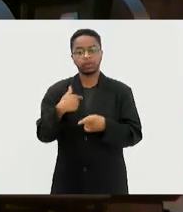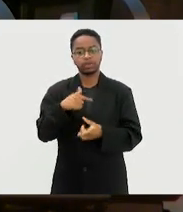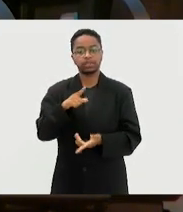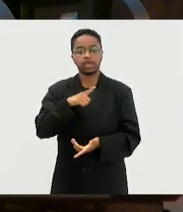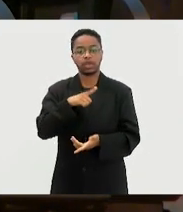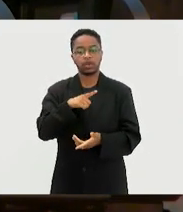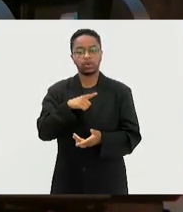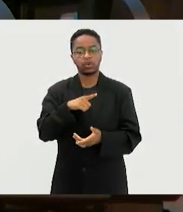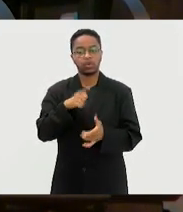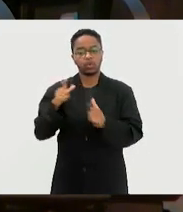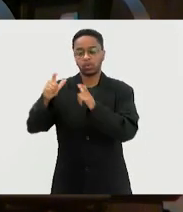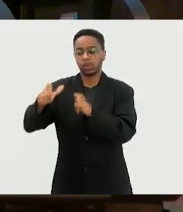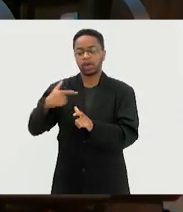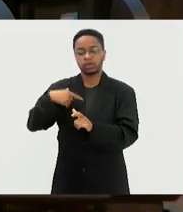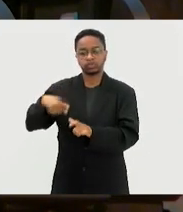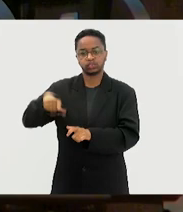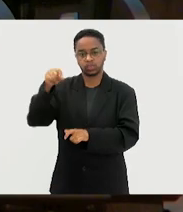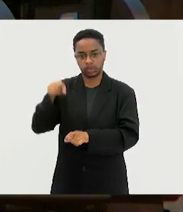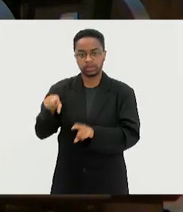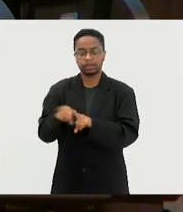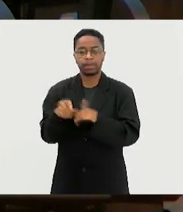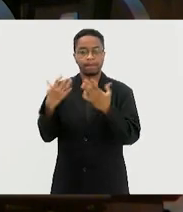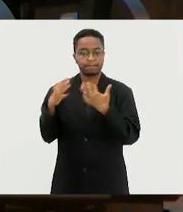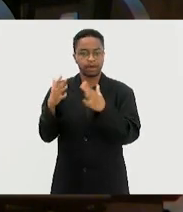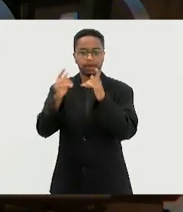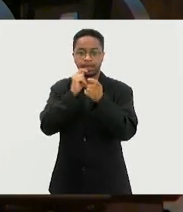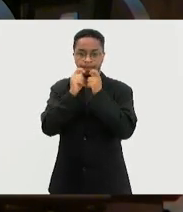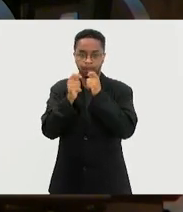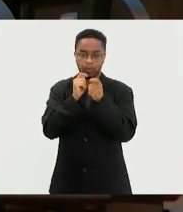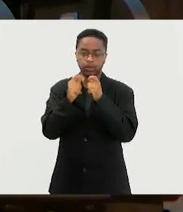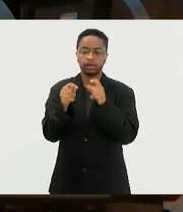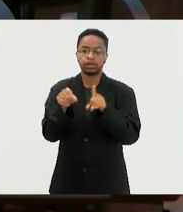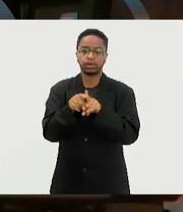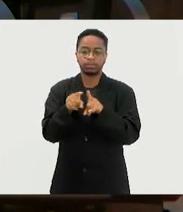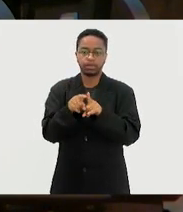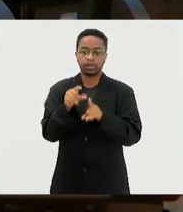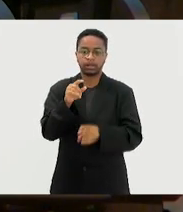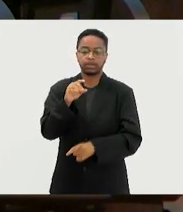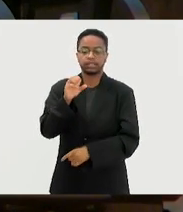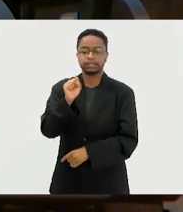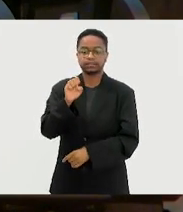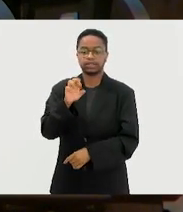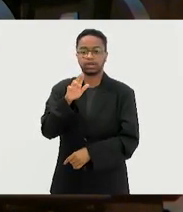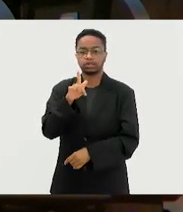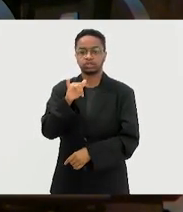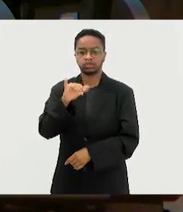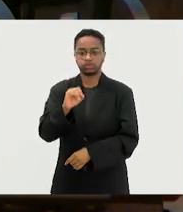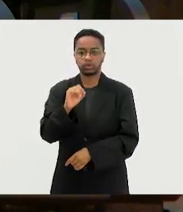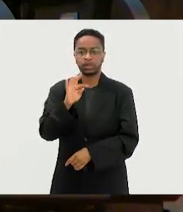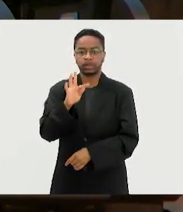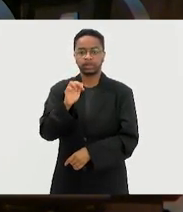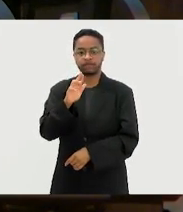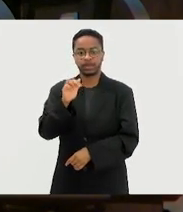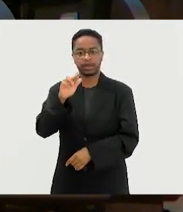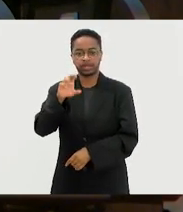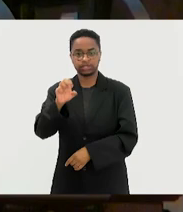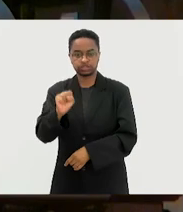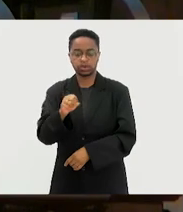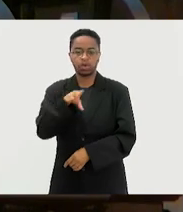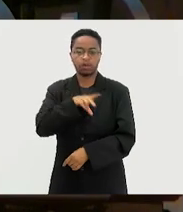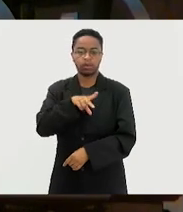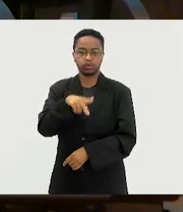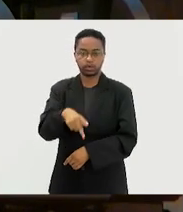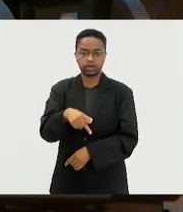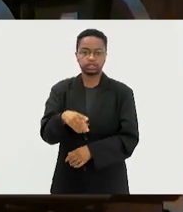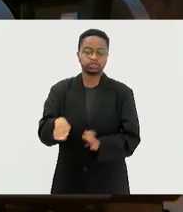E parabéns ao blogueiro, ao repórter, que é o Sérgio Tavares, aquele português que veio realmente mostrar